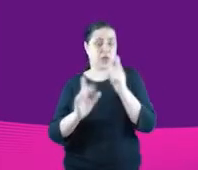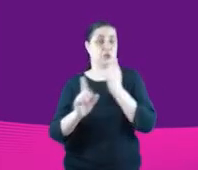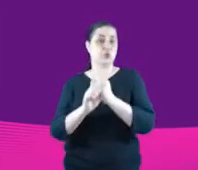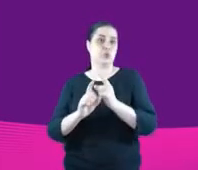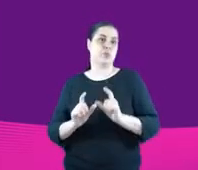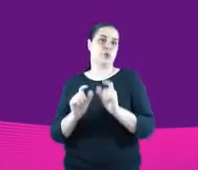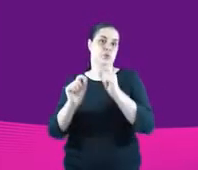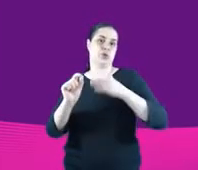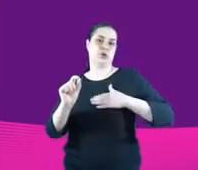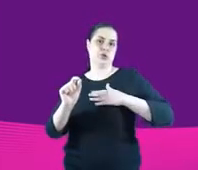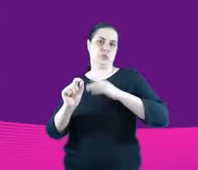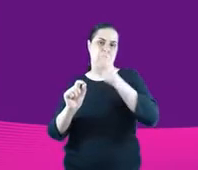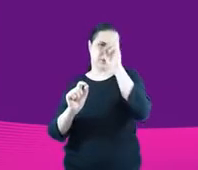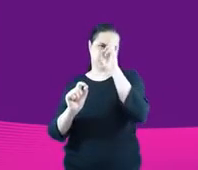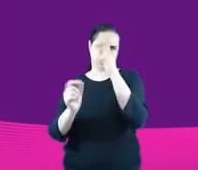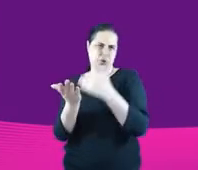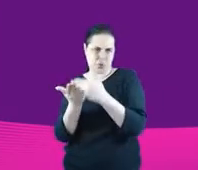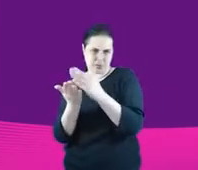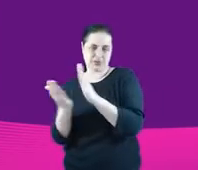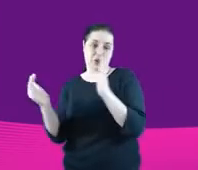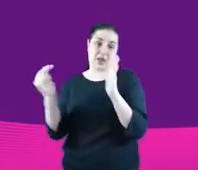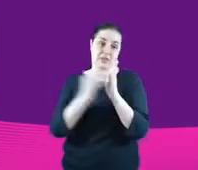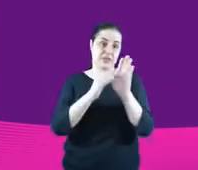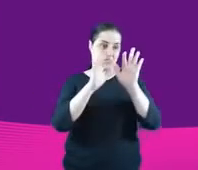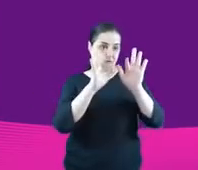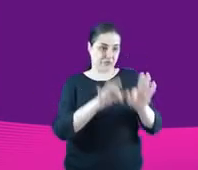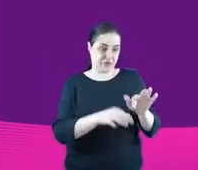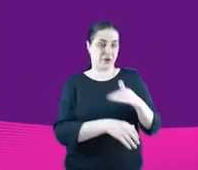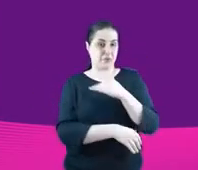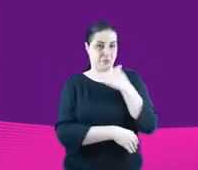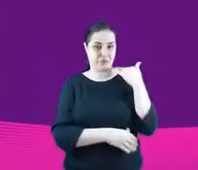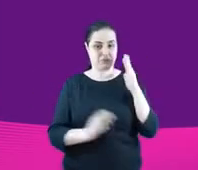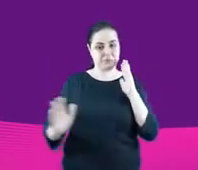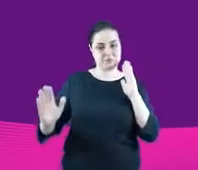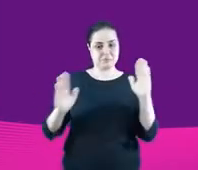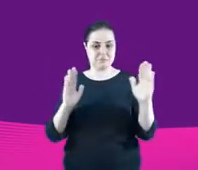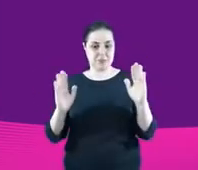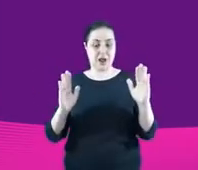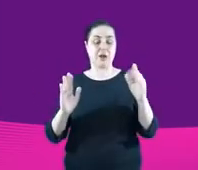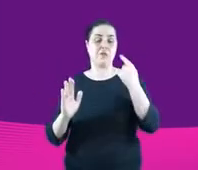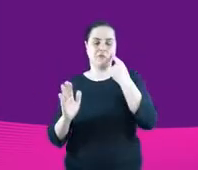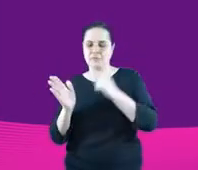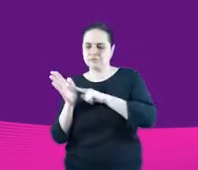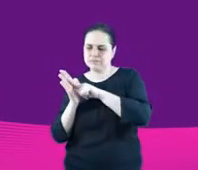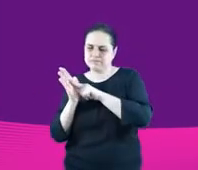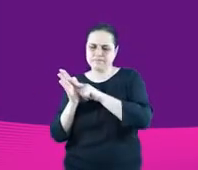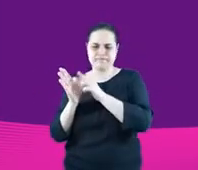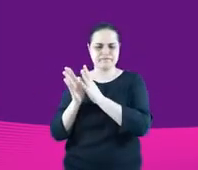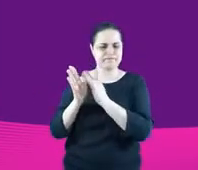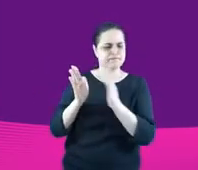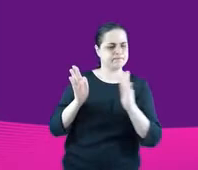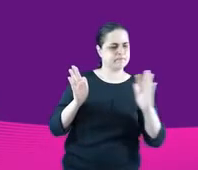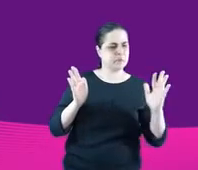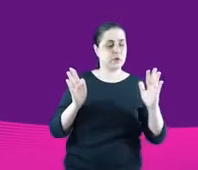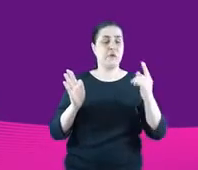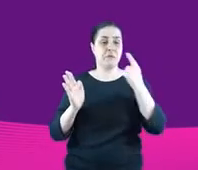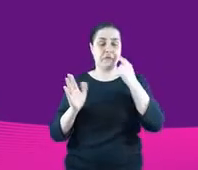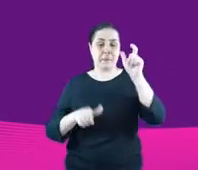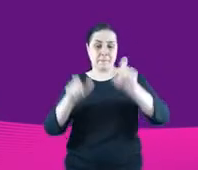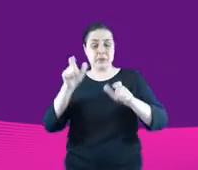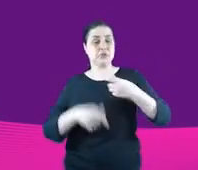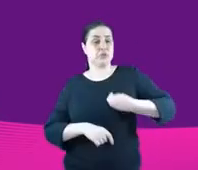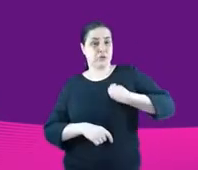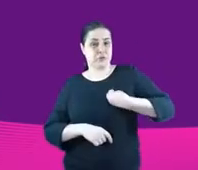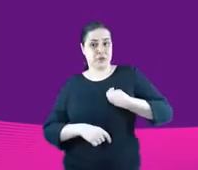Essa definição, então, ela nos leva a incluir pacientes vivas, sem e com câncer, podendo essa paciente estar